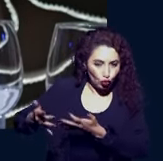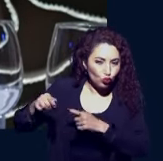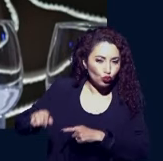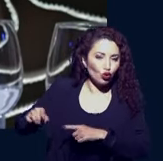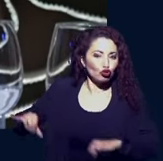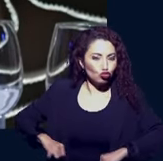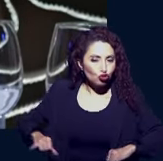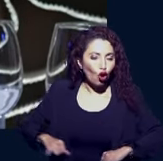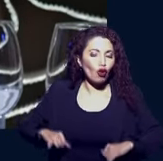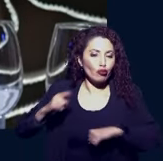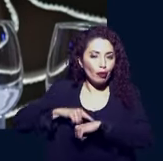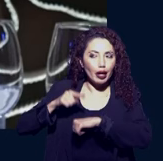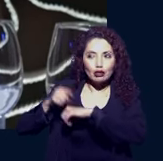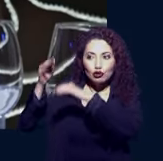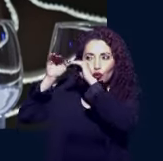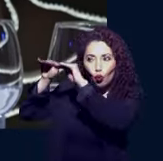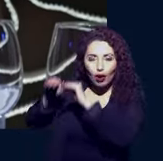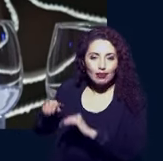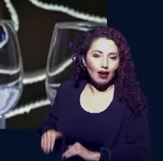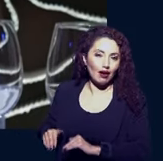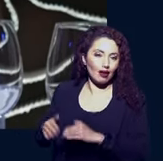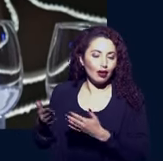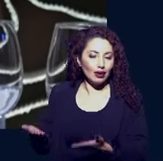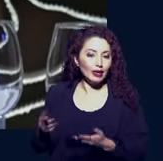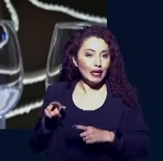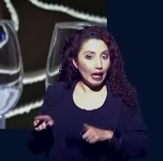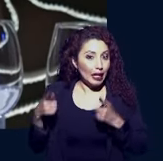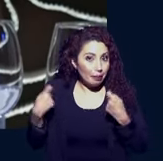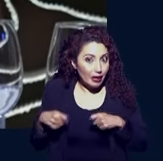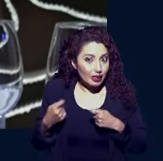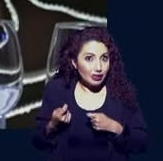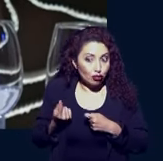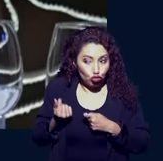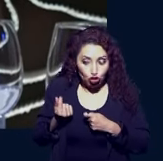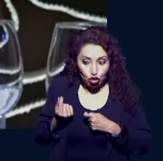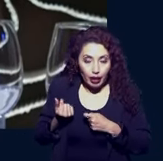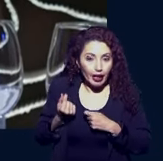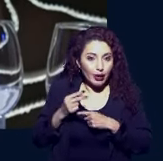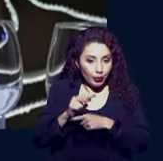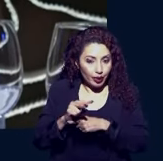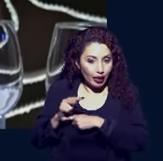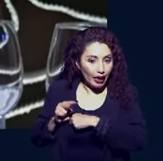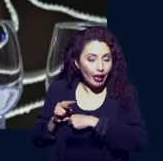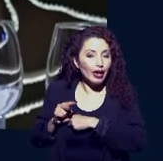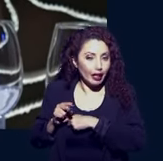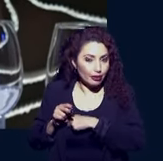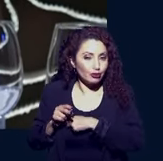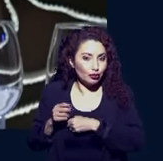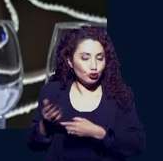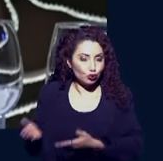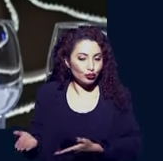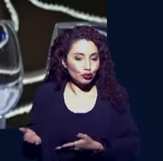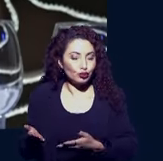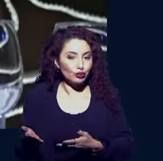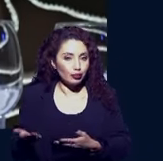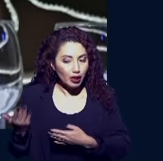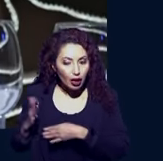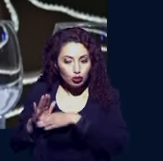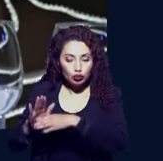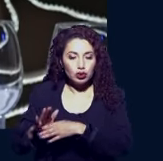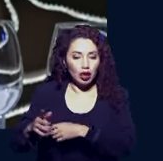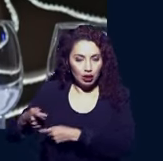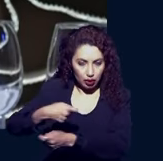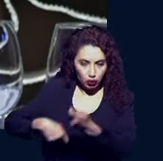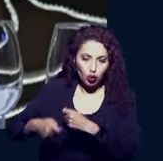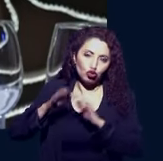eh ele precisa de um crédito eu acho que mais tayor made pro nosso negócio melhorou